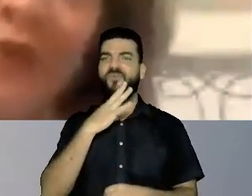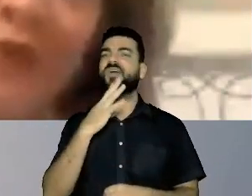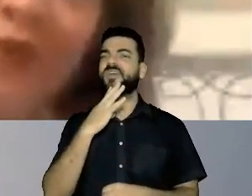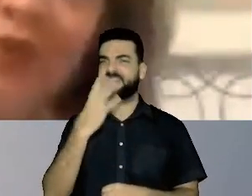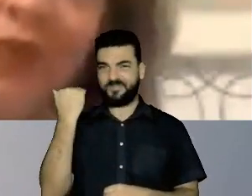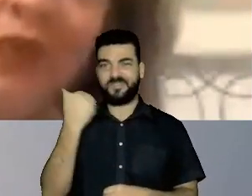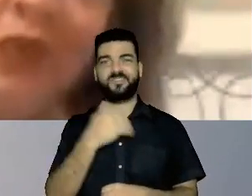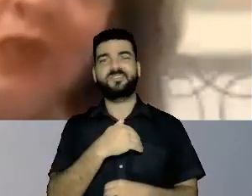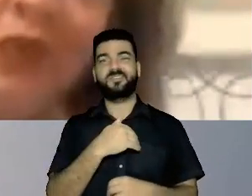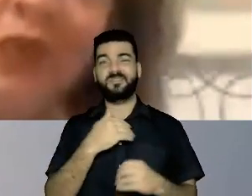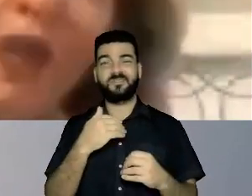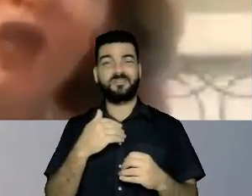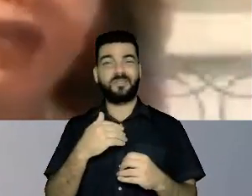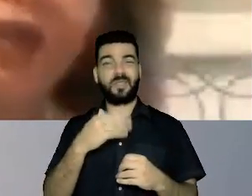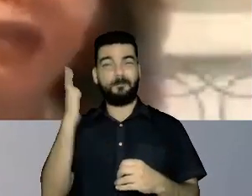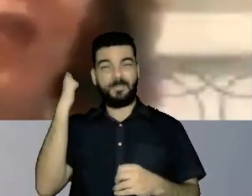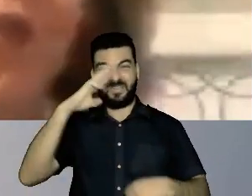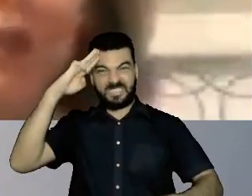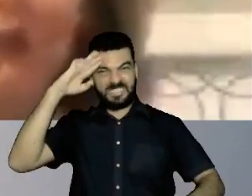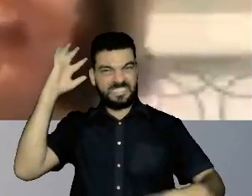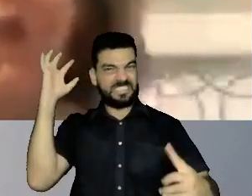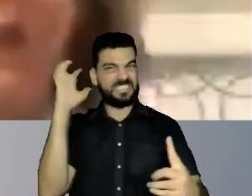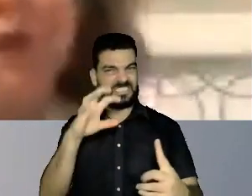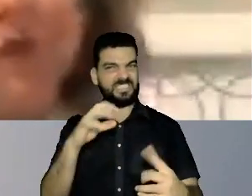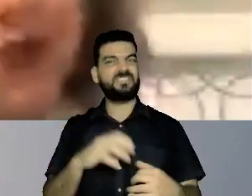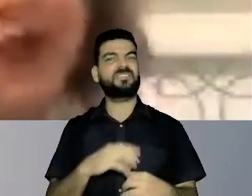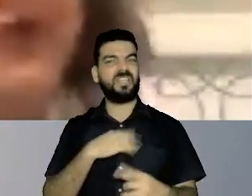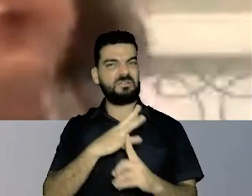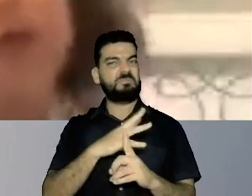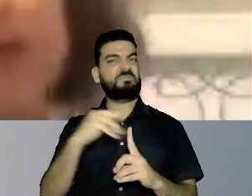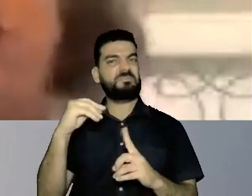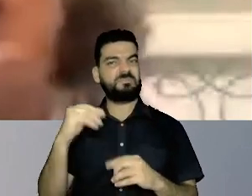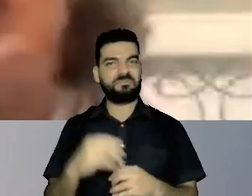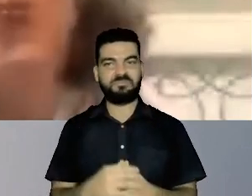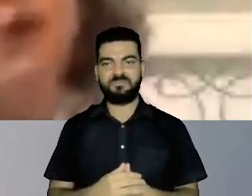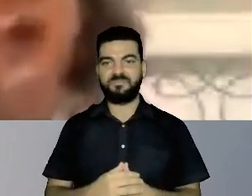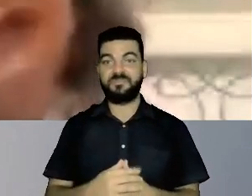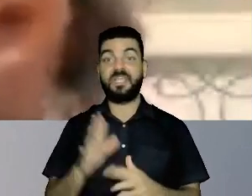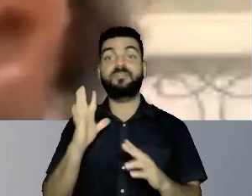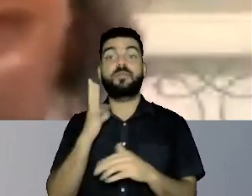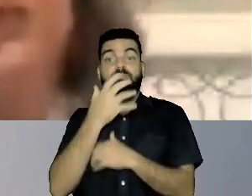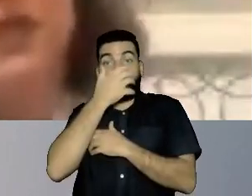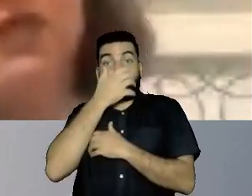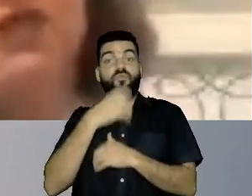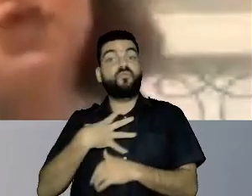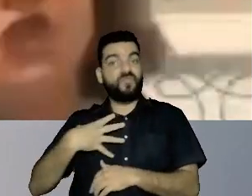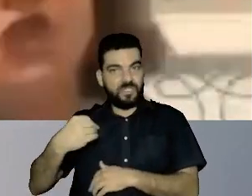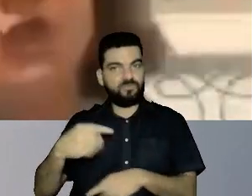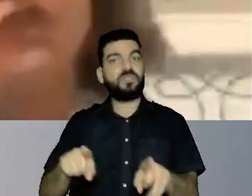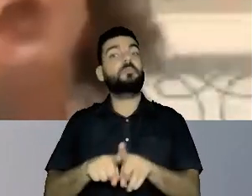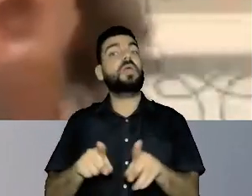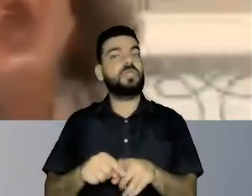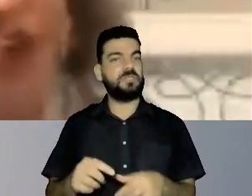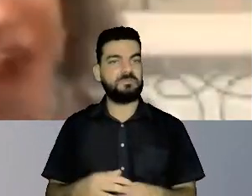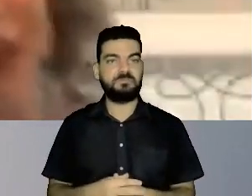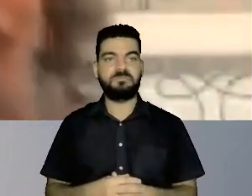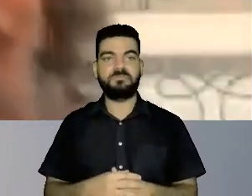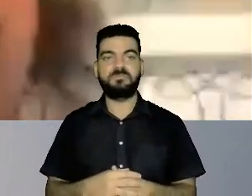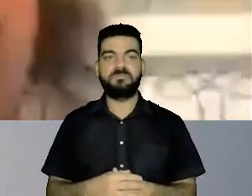E a violência contra a mulher numa ditadura é uma violência com muitas peculiaridades. Na Argentina,